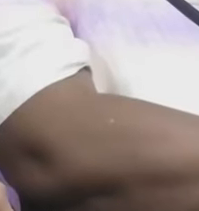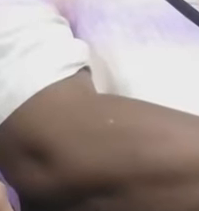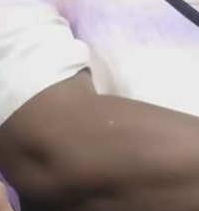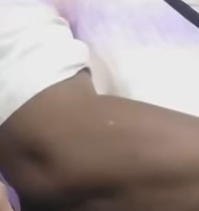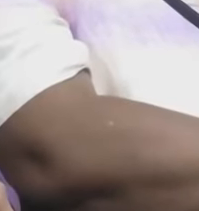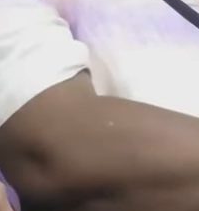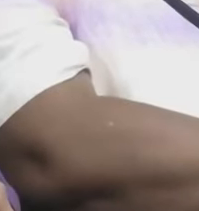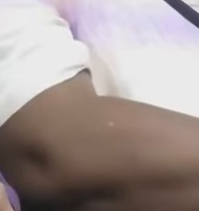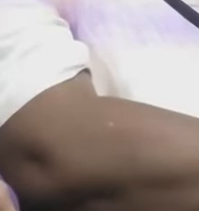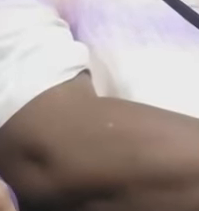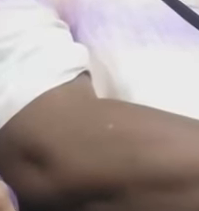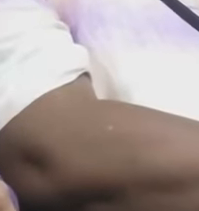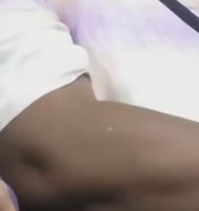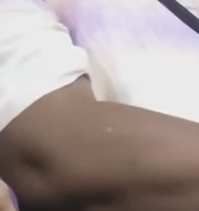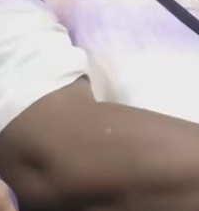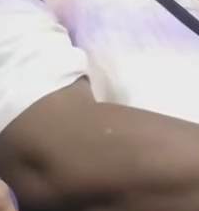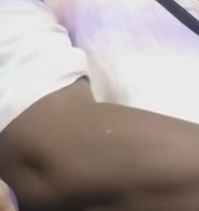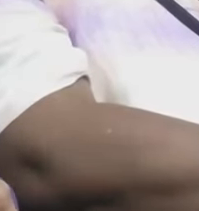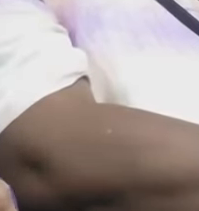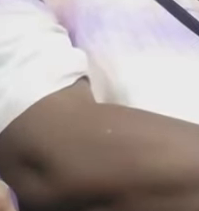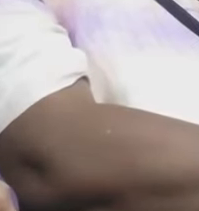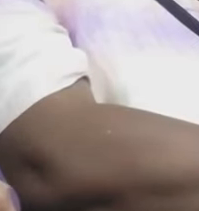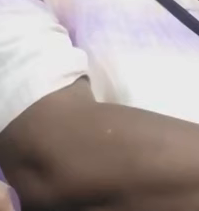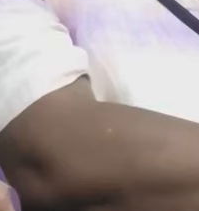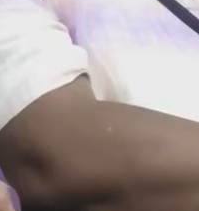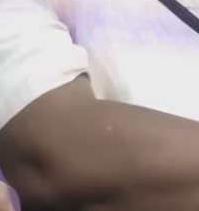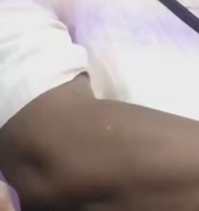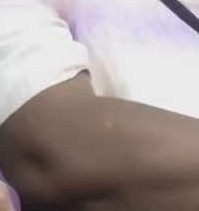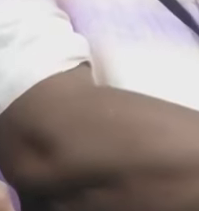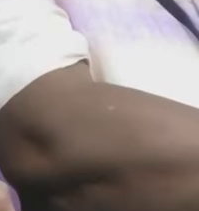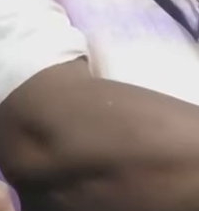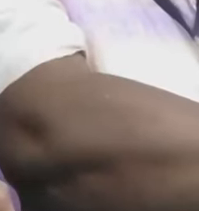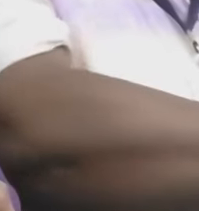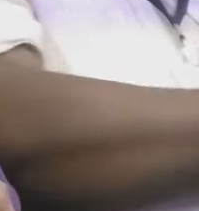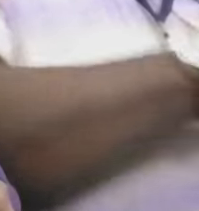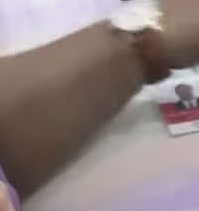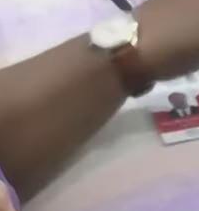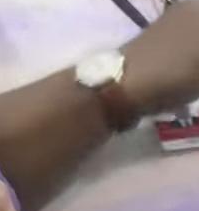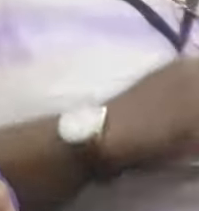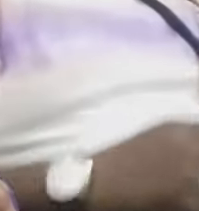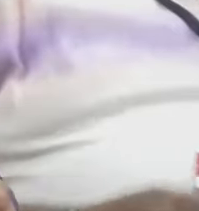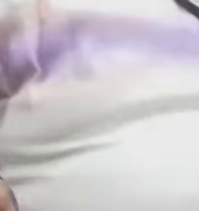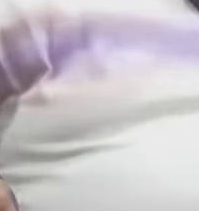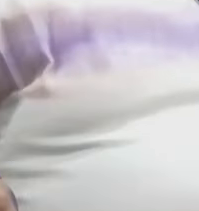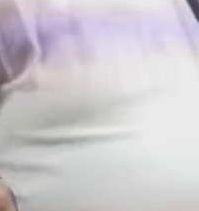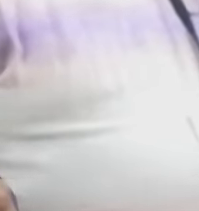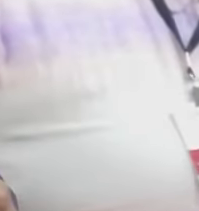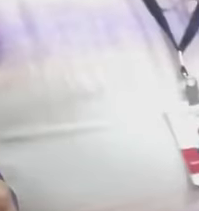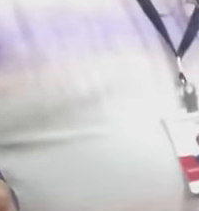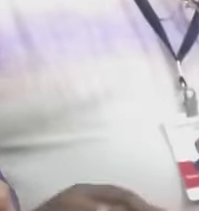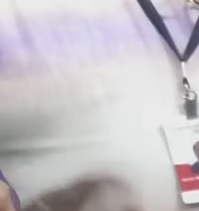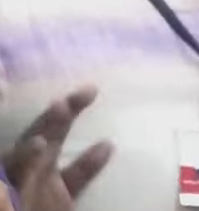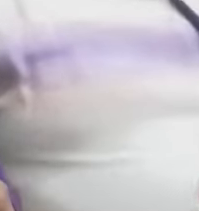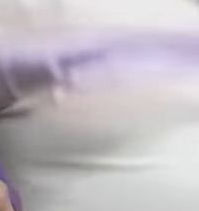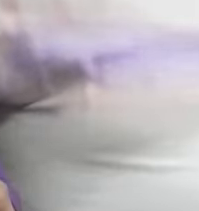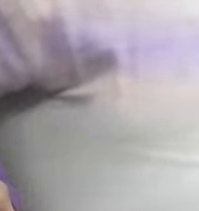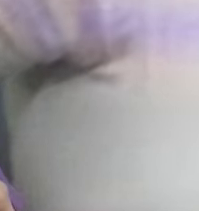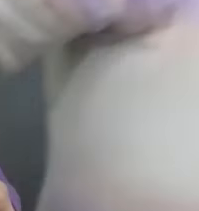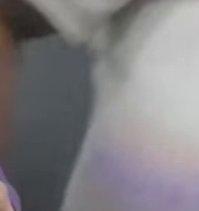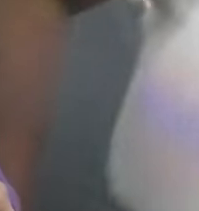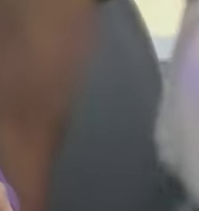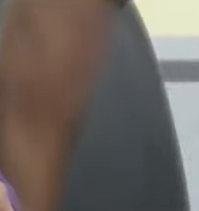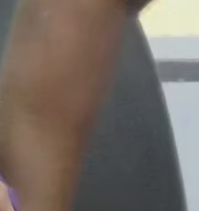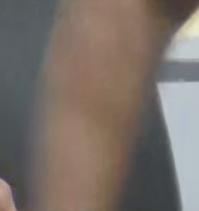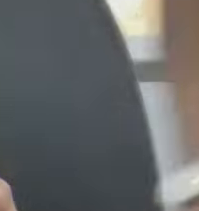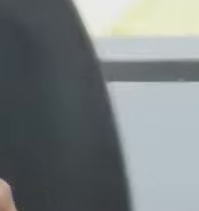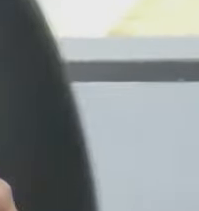Jacaroá, indo para a Barra, e vindo alimentar aqui a Lagoa Grande de Maricá. A Lagoa do Padre hoje é lugar de esgoto, é